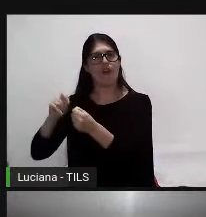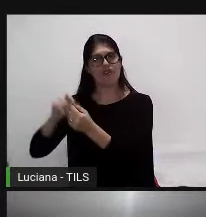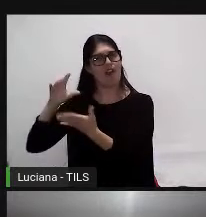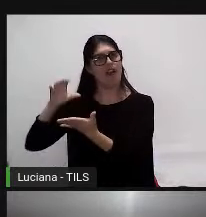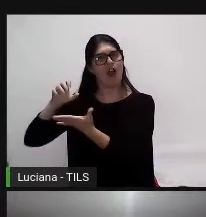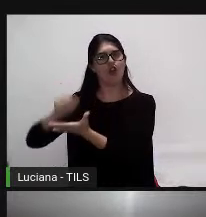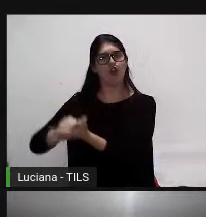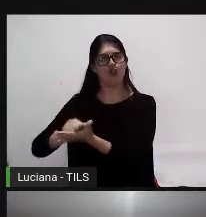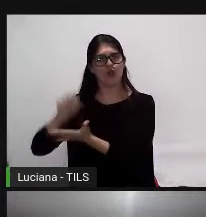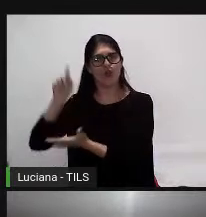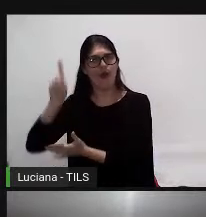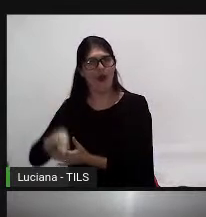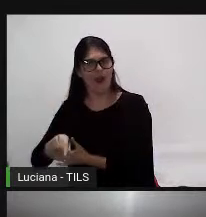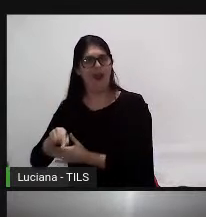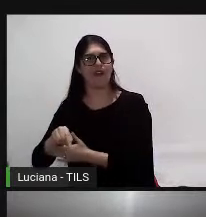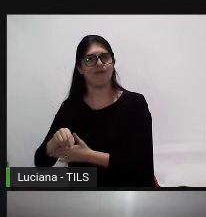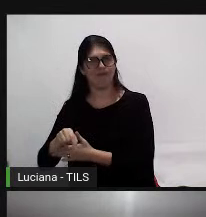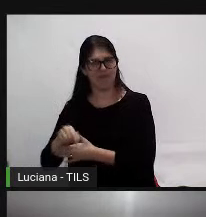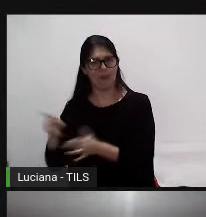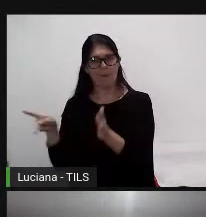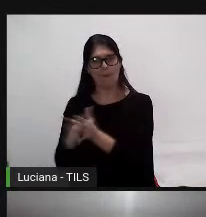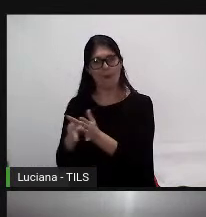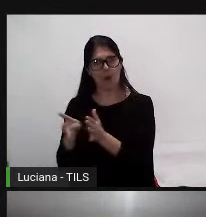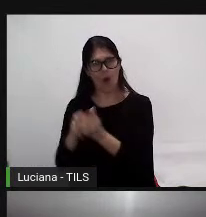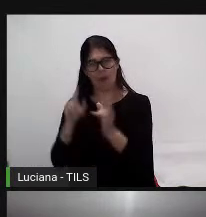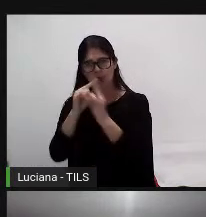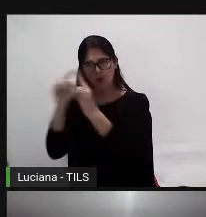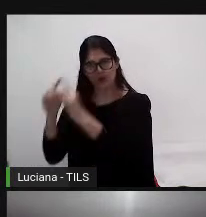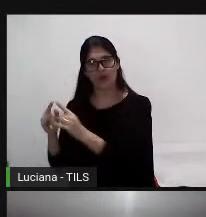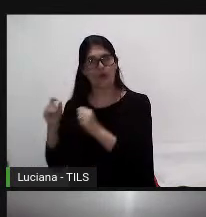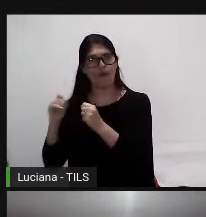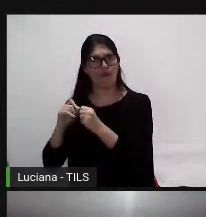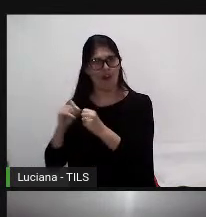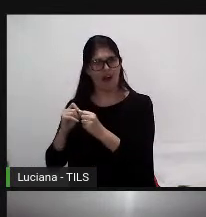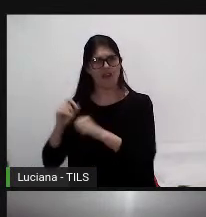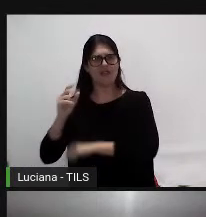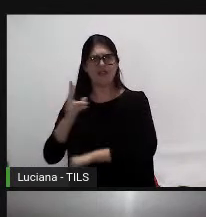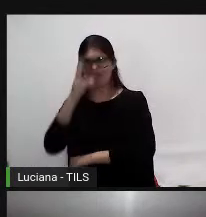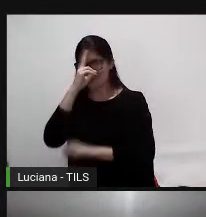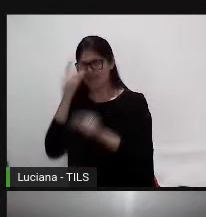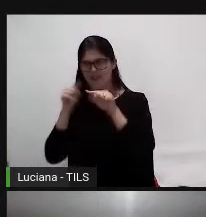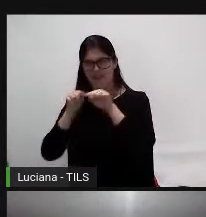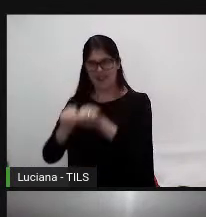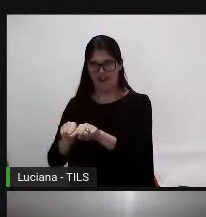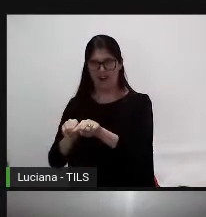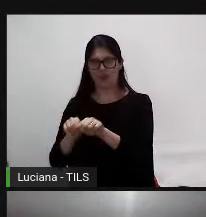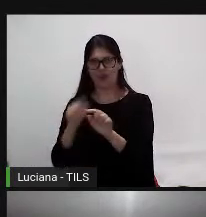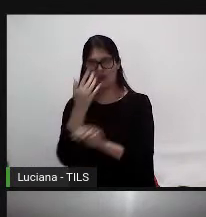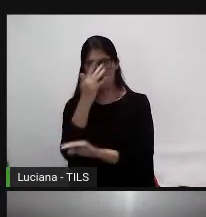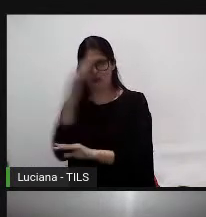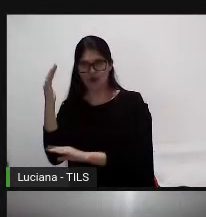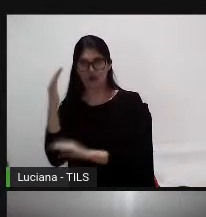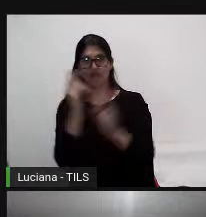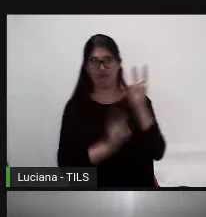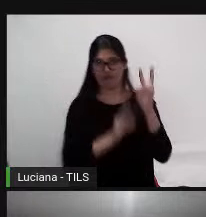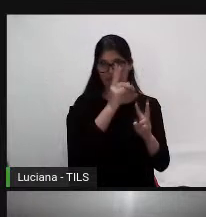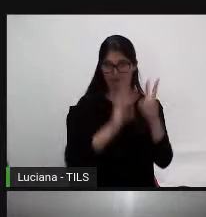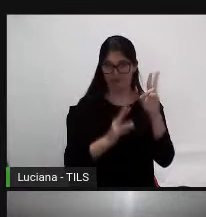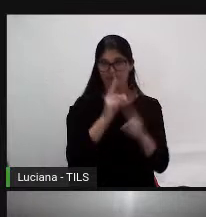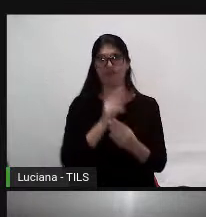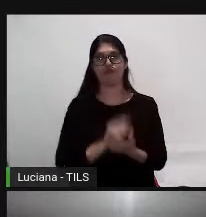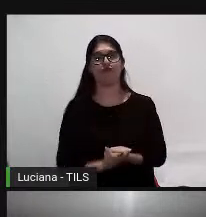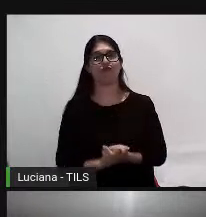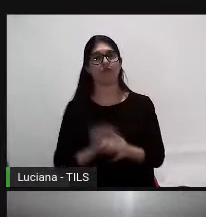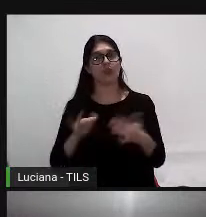da instituição realizaram a matrícula dos estudantes dos integrados ao DIVID Meio Ambiente. Para esses